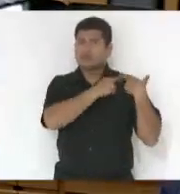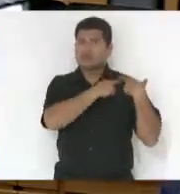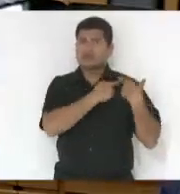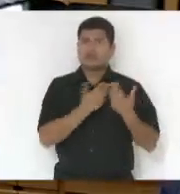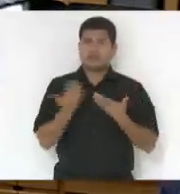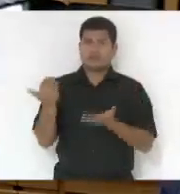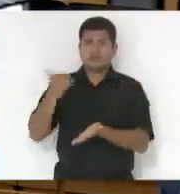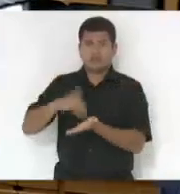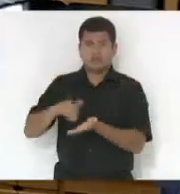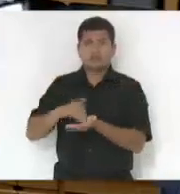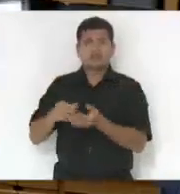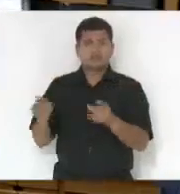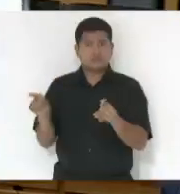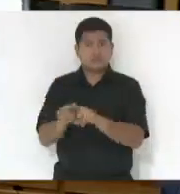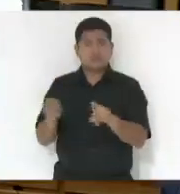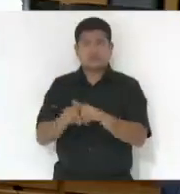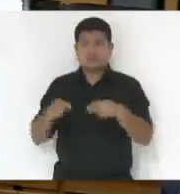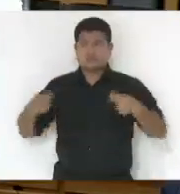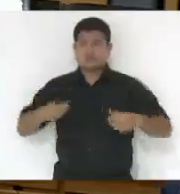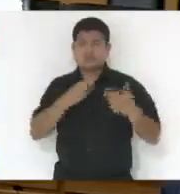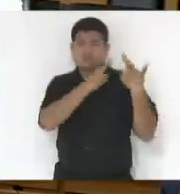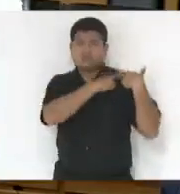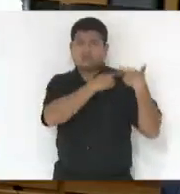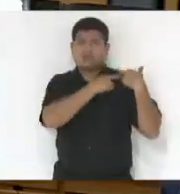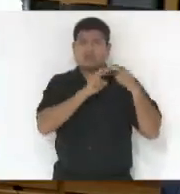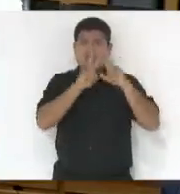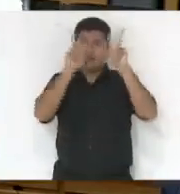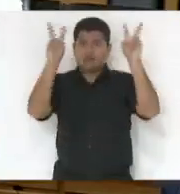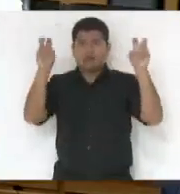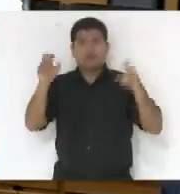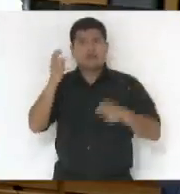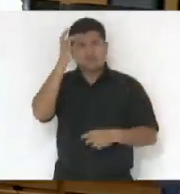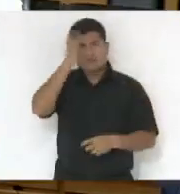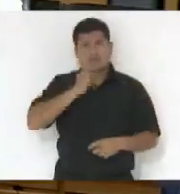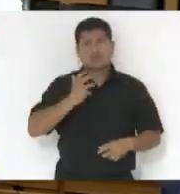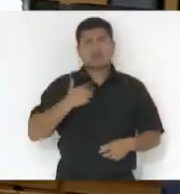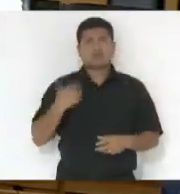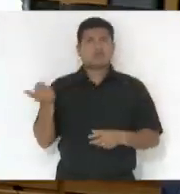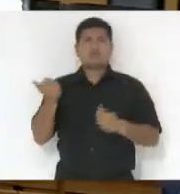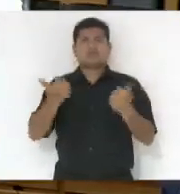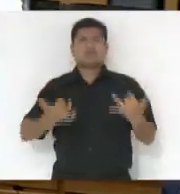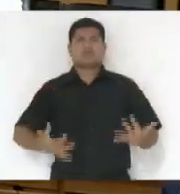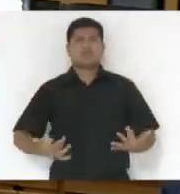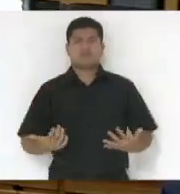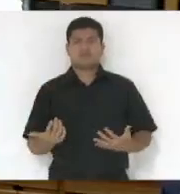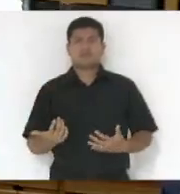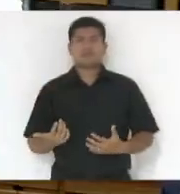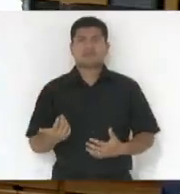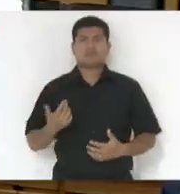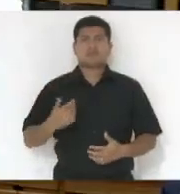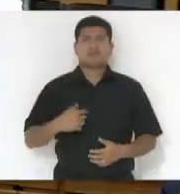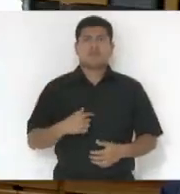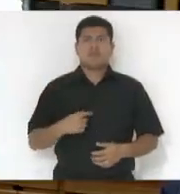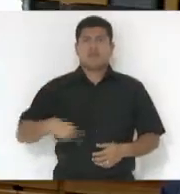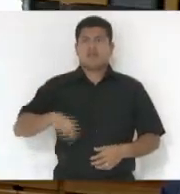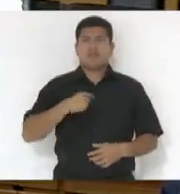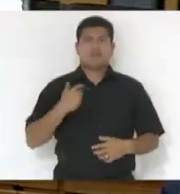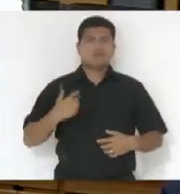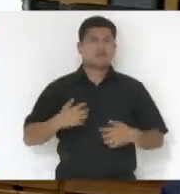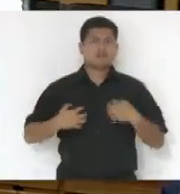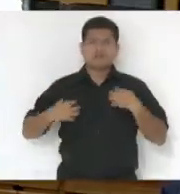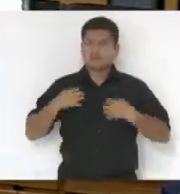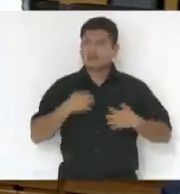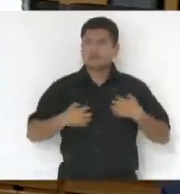teria que ter sido responsável e não trazer um tema tão sério da forma como ele colocou aqui, levando o pânico para toda Santa